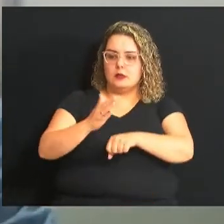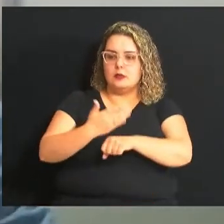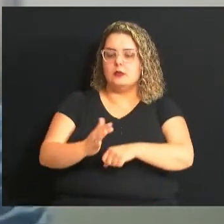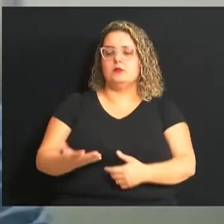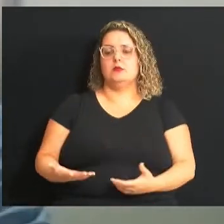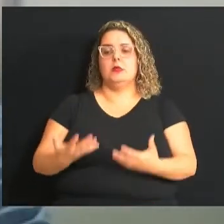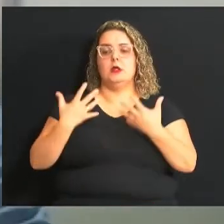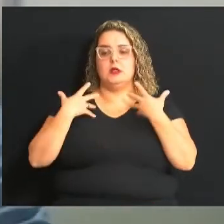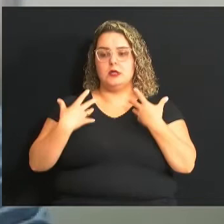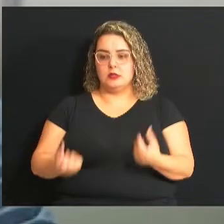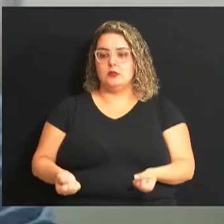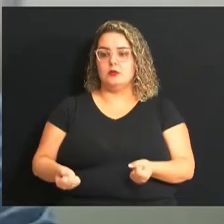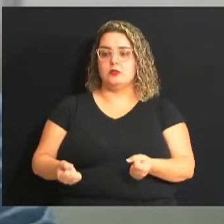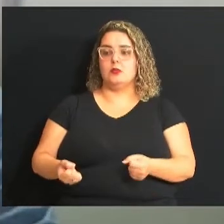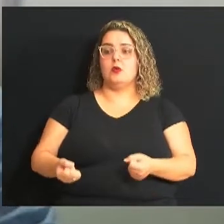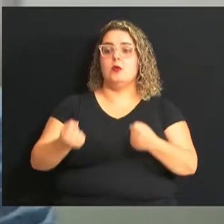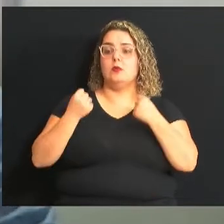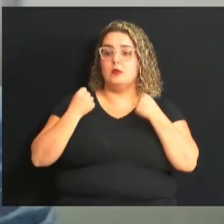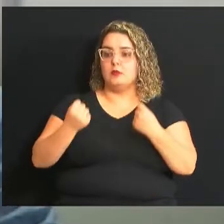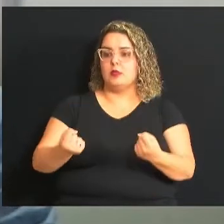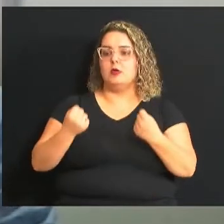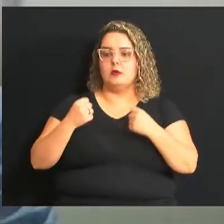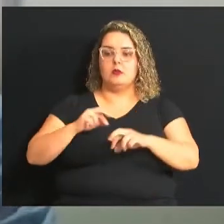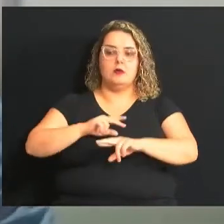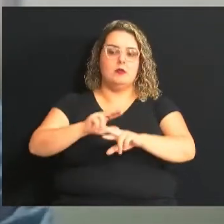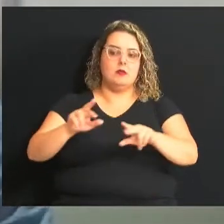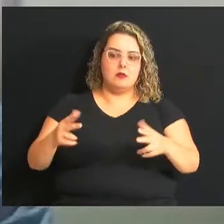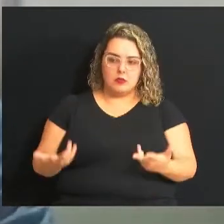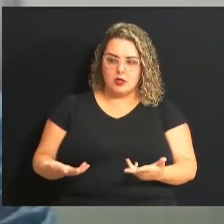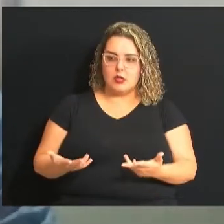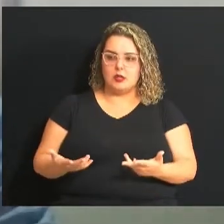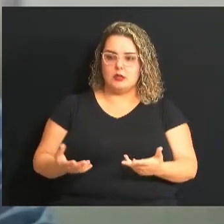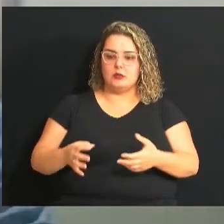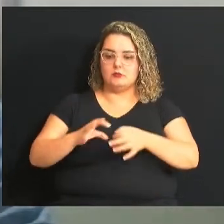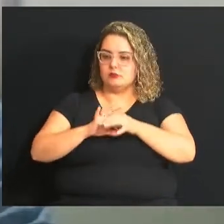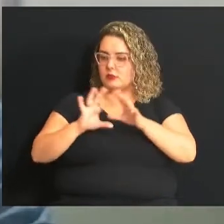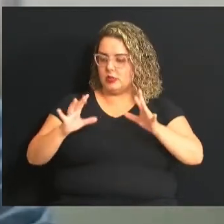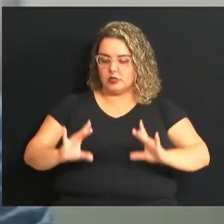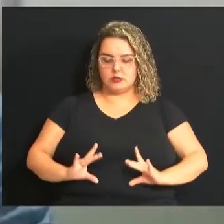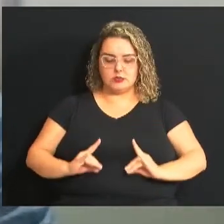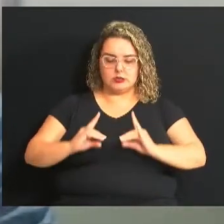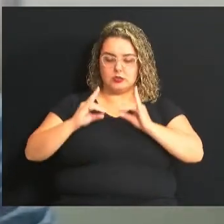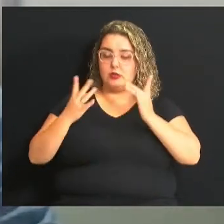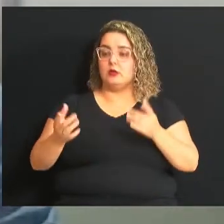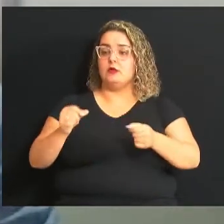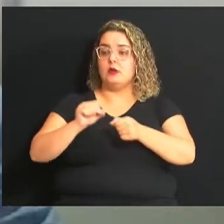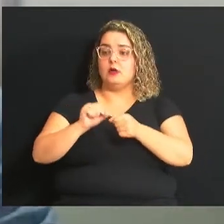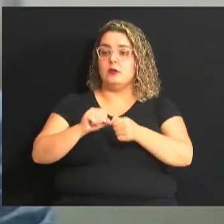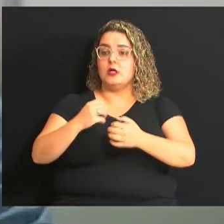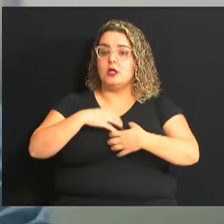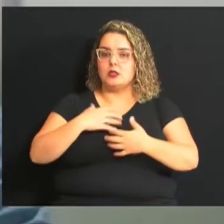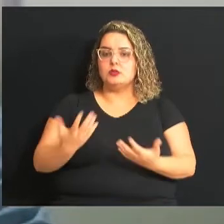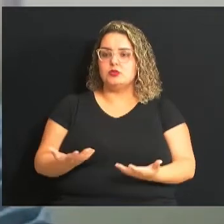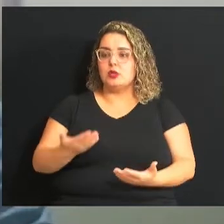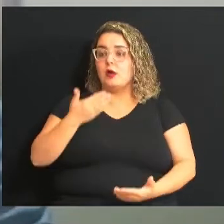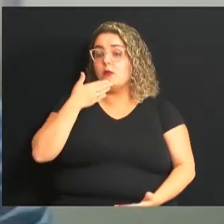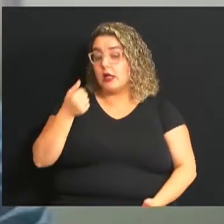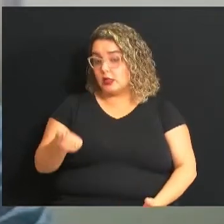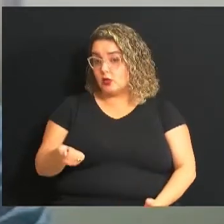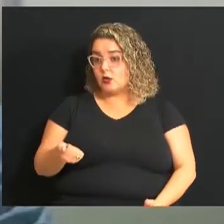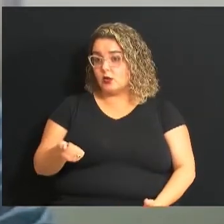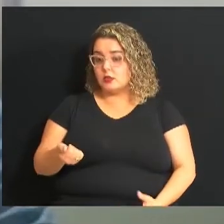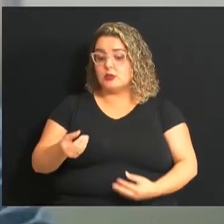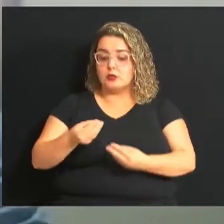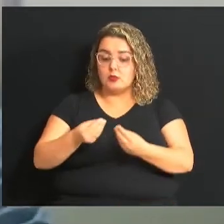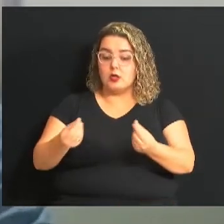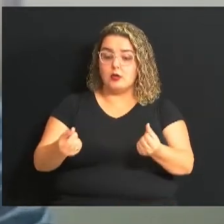à atividade física vai fazer ele ter diversas liberações hormonais que vão fazer com que ele se sinta melhor, tendo uma qualidade de